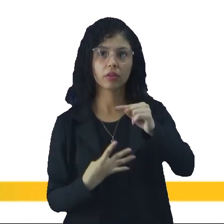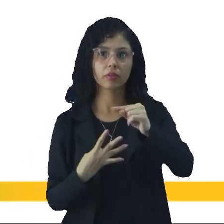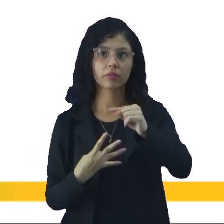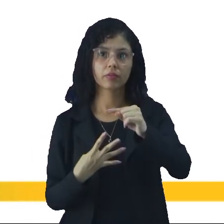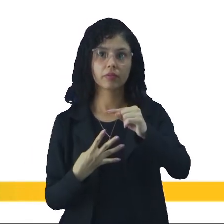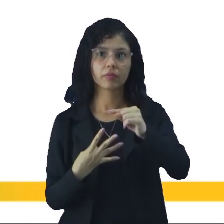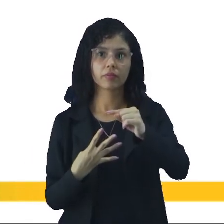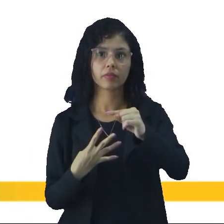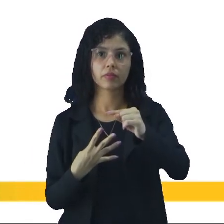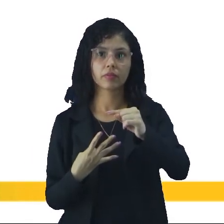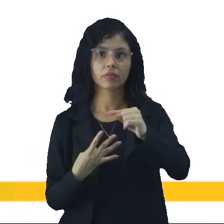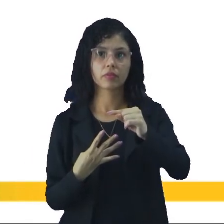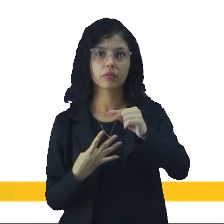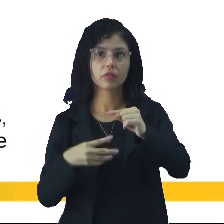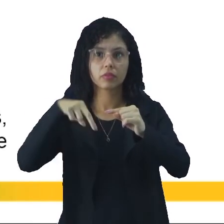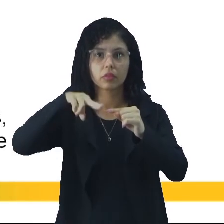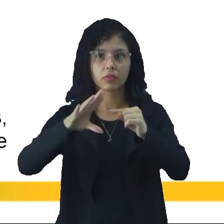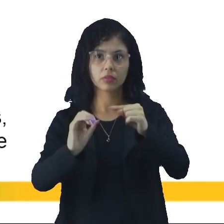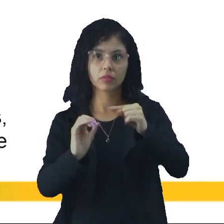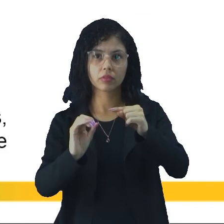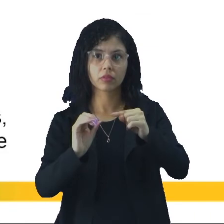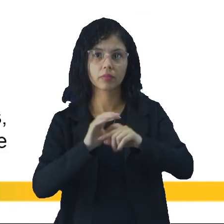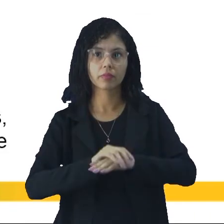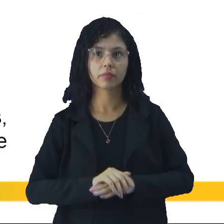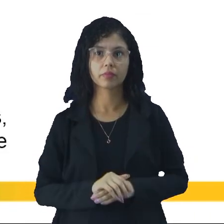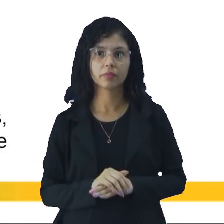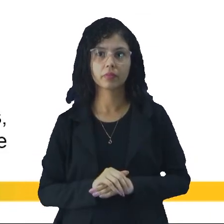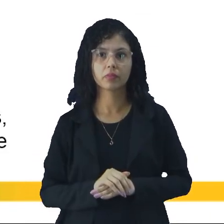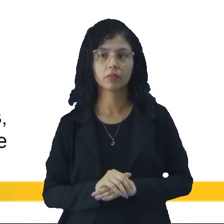1/4, voltando aqui, ó, n0, ó.